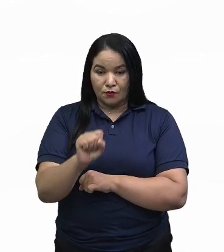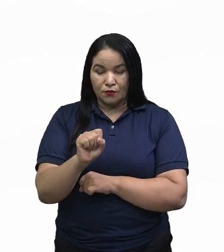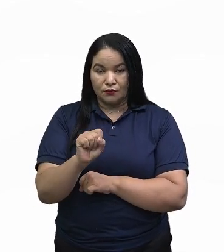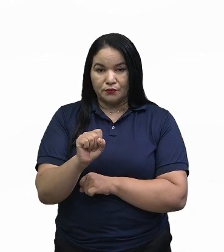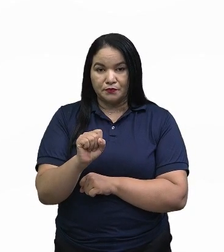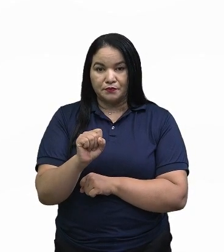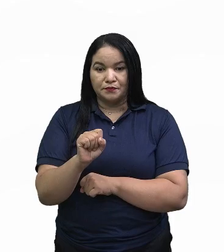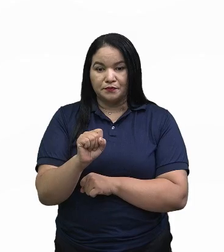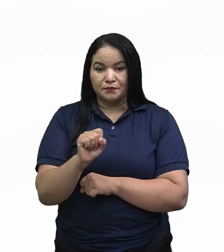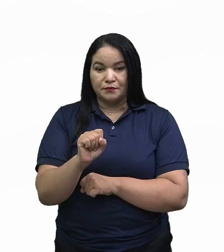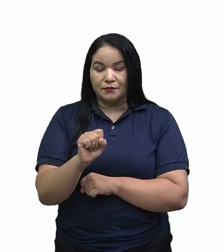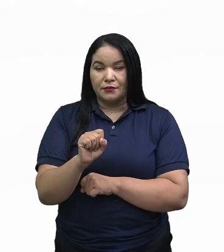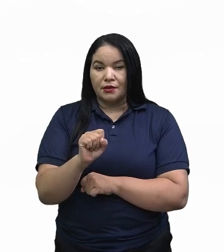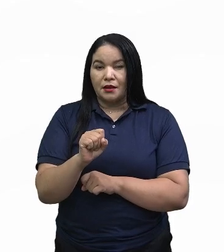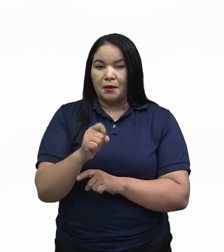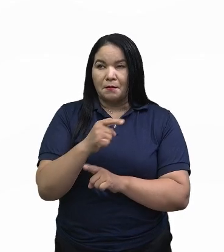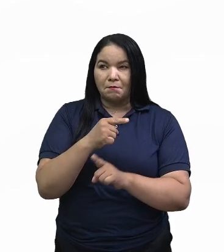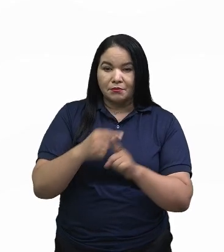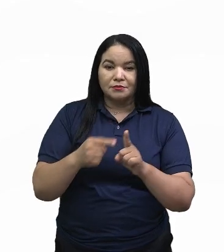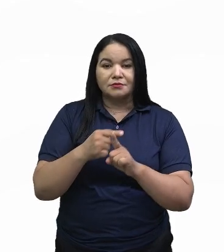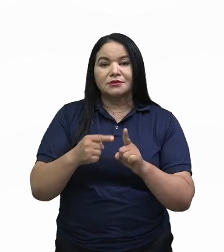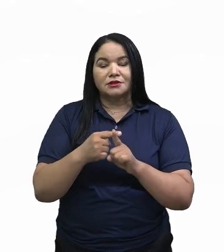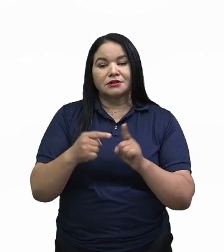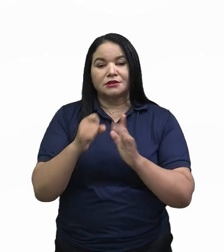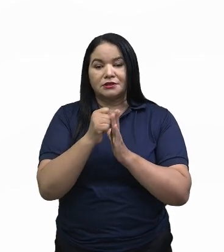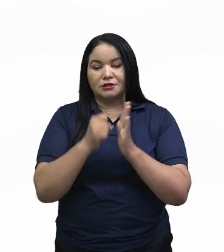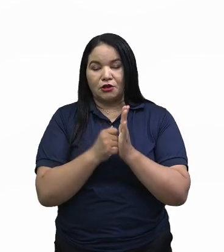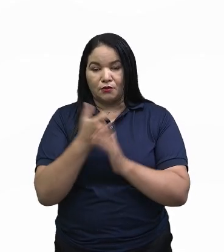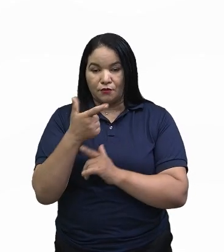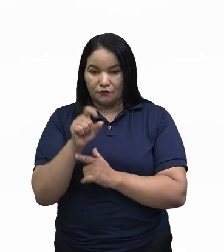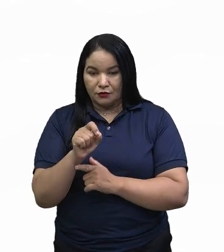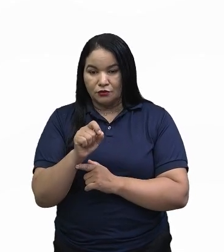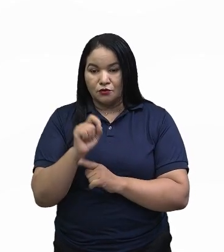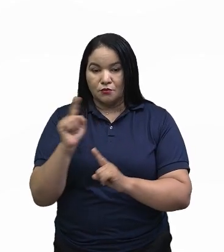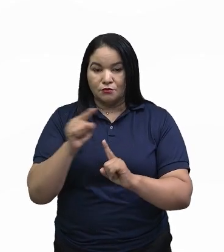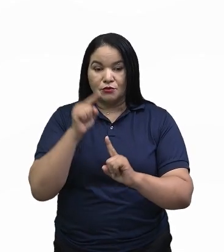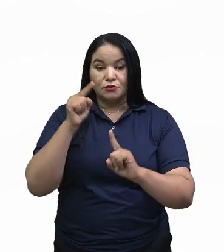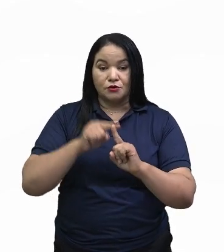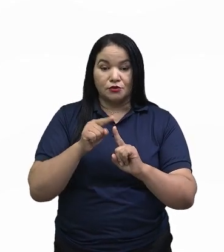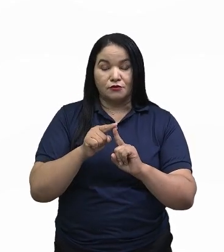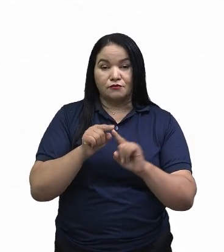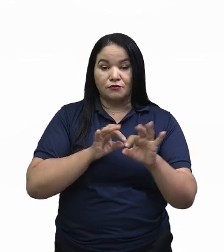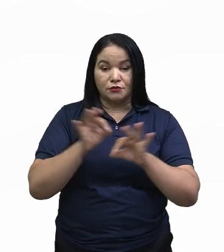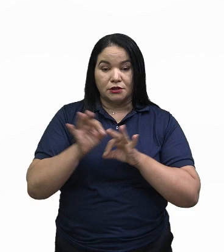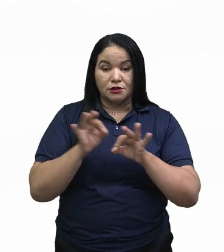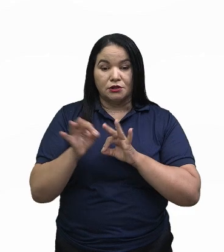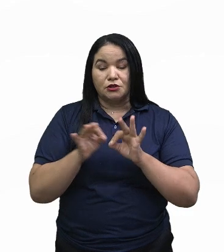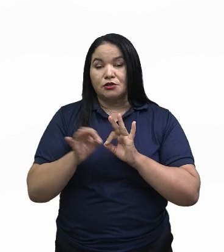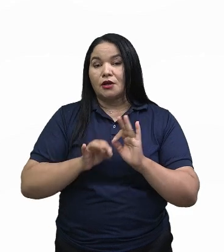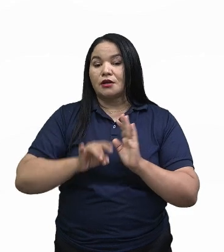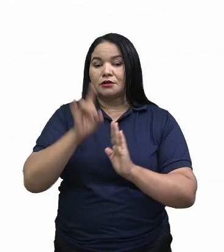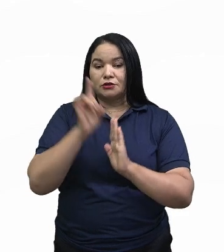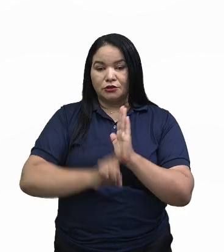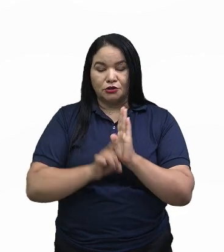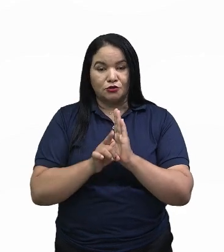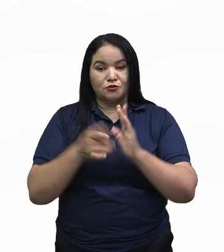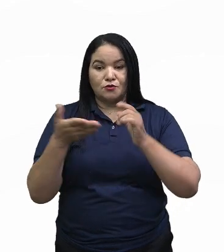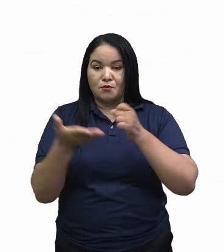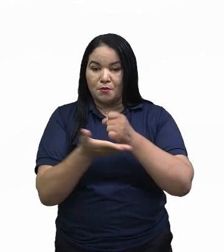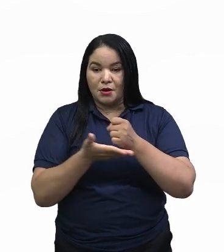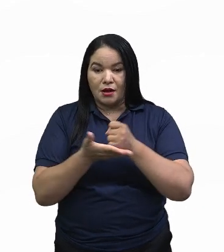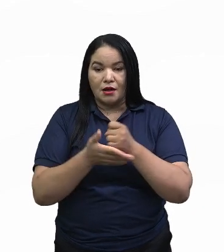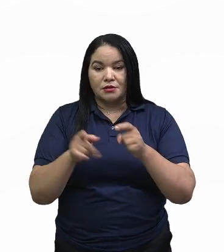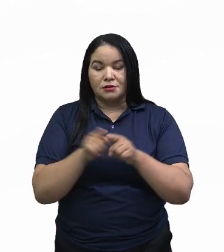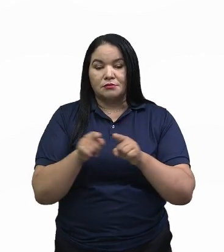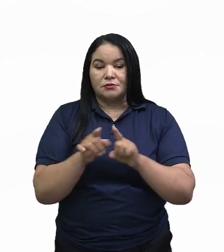1948, então meados do século XX, com o objetivo de estabelecer direitos básicos e as